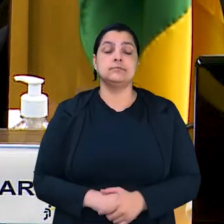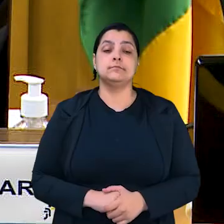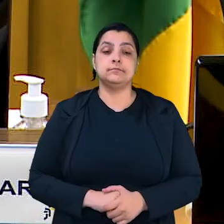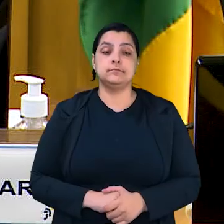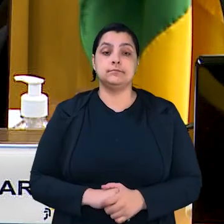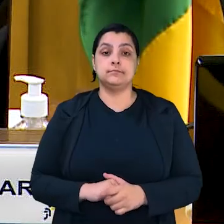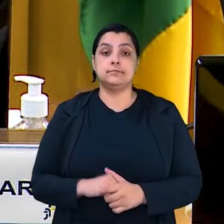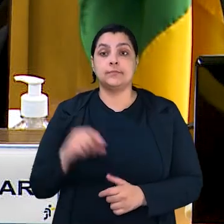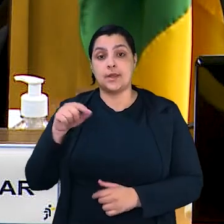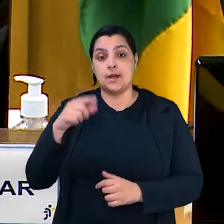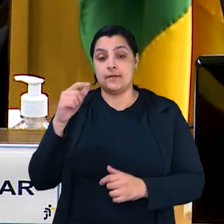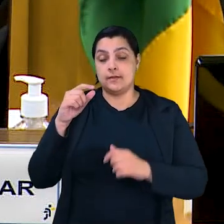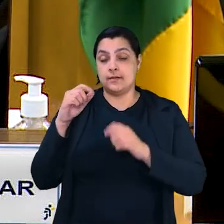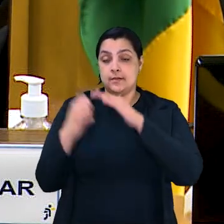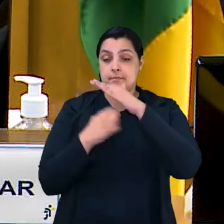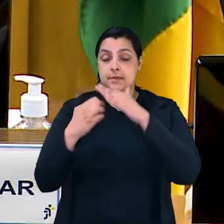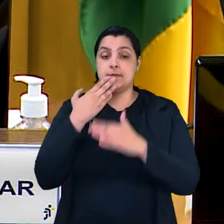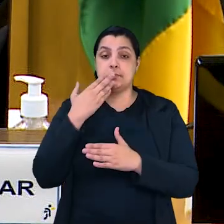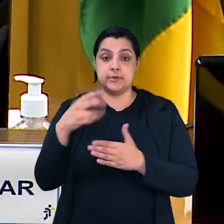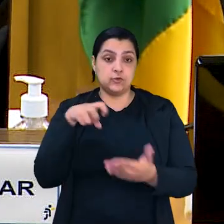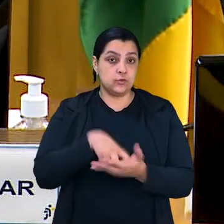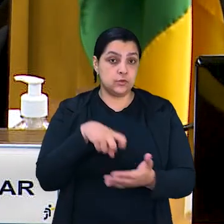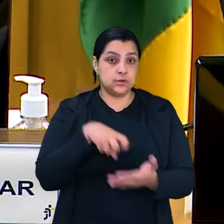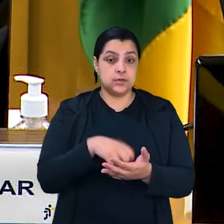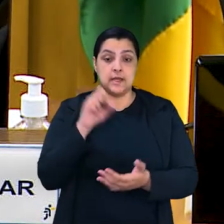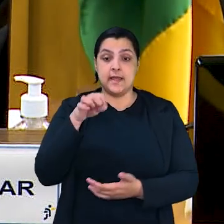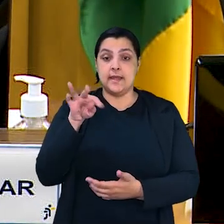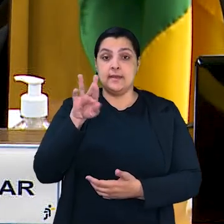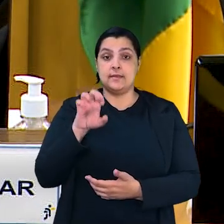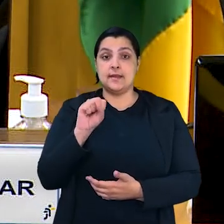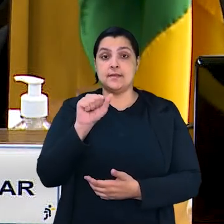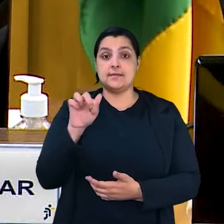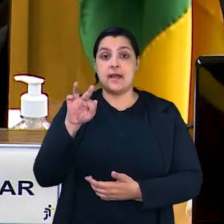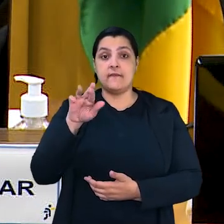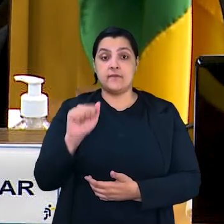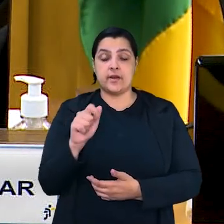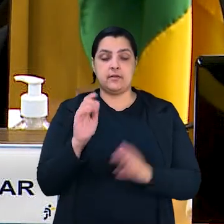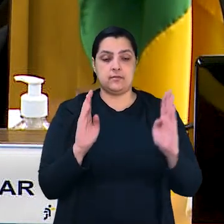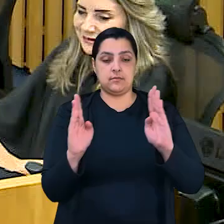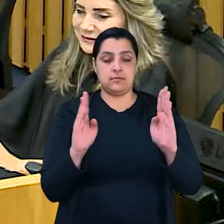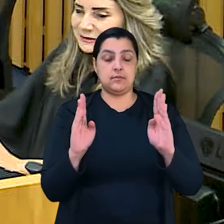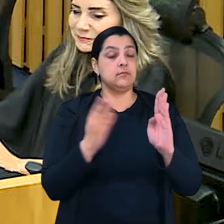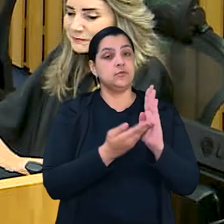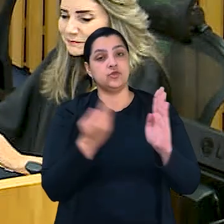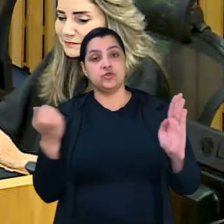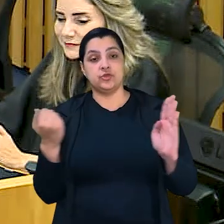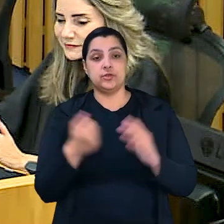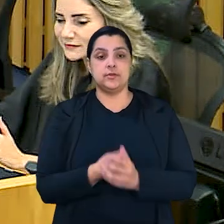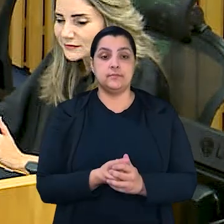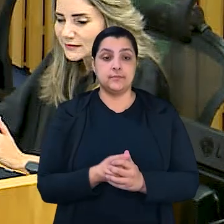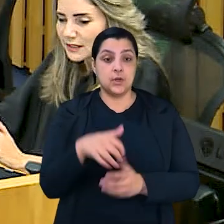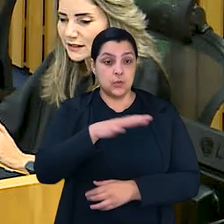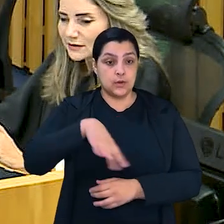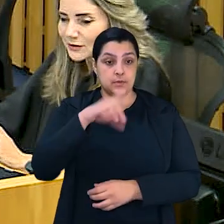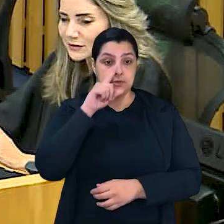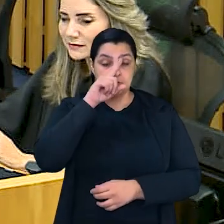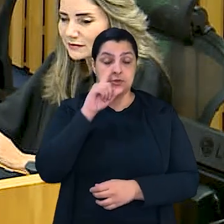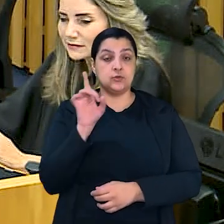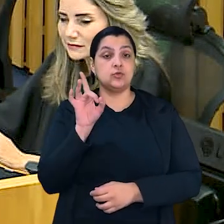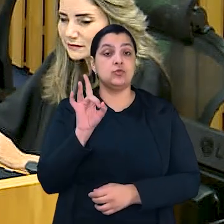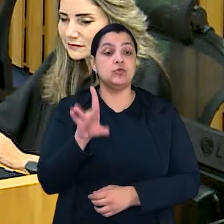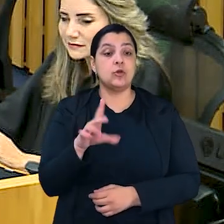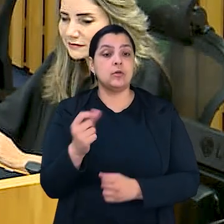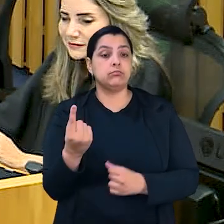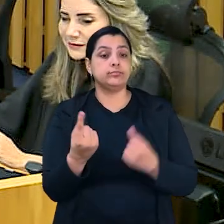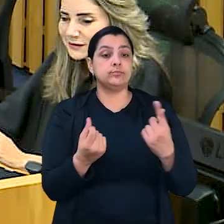plenário virtual, a usina pediu que a condenação referente à entre-safra fosse retirada. Alegou que o contato com o ambiente de